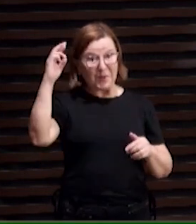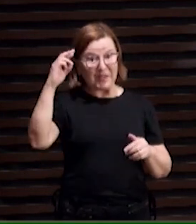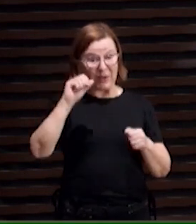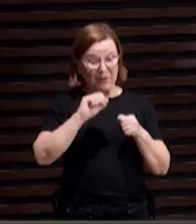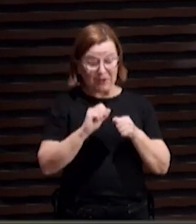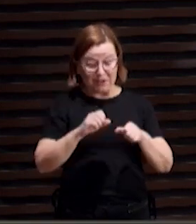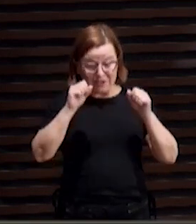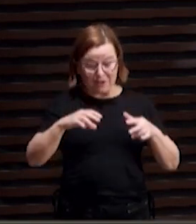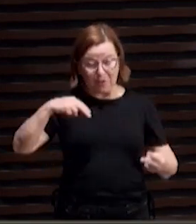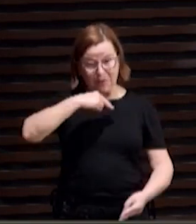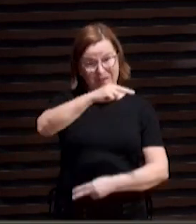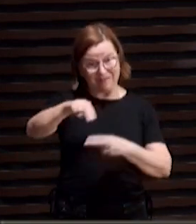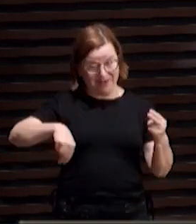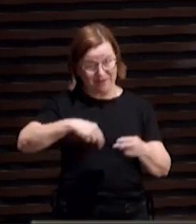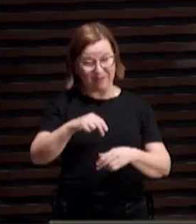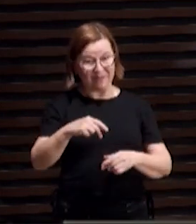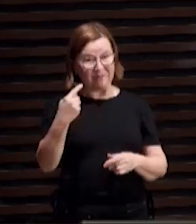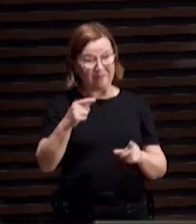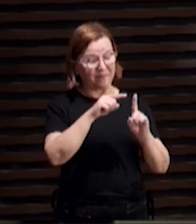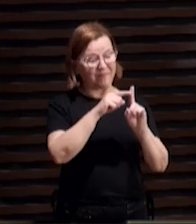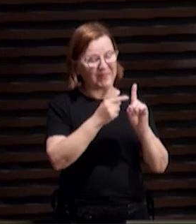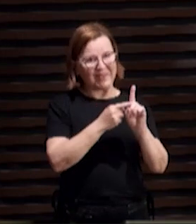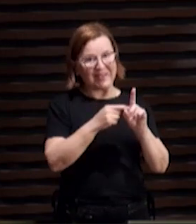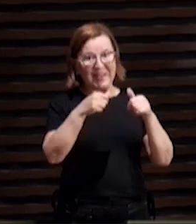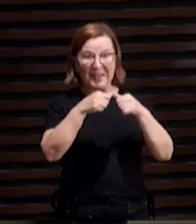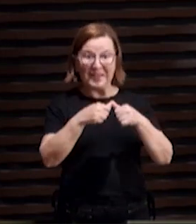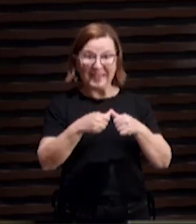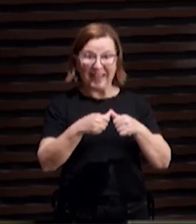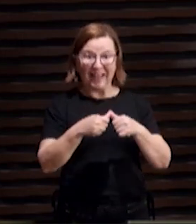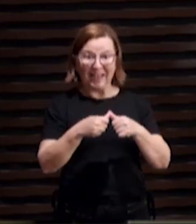No seu ventre estava o Criador do mundo,